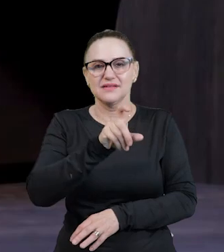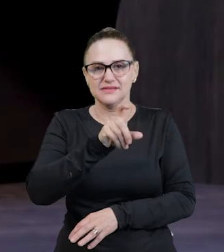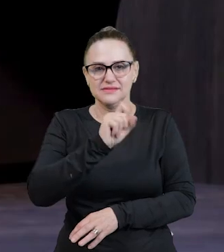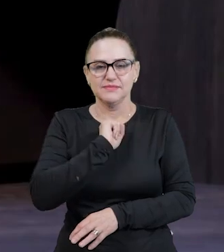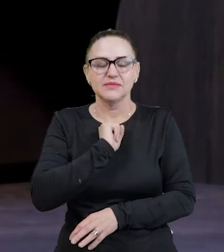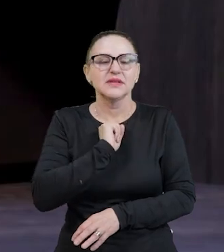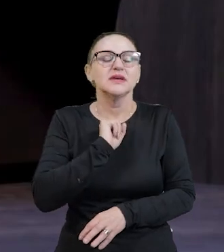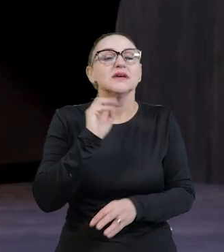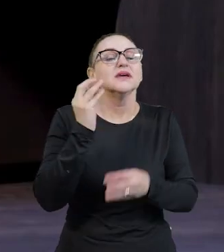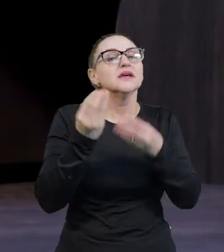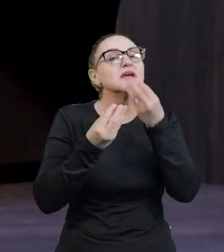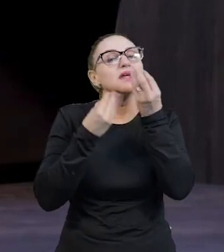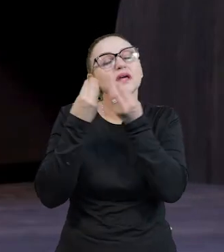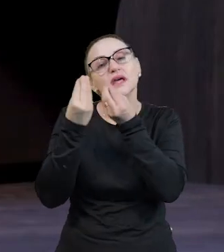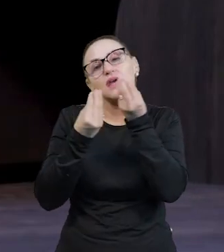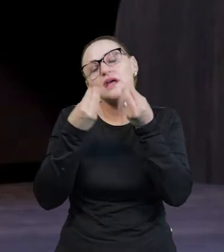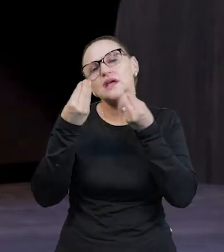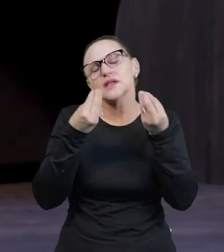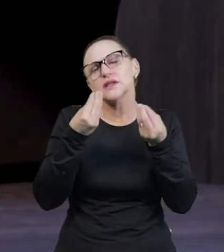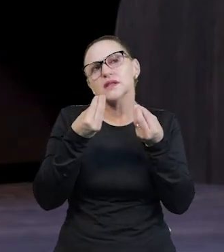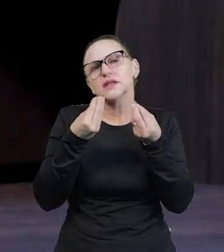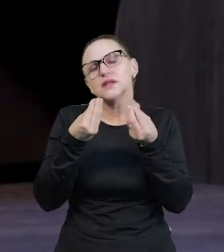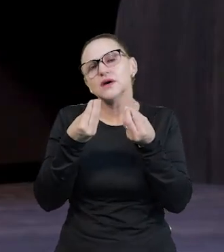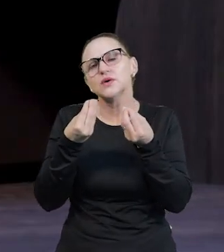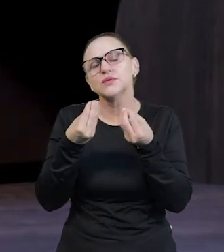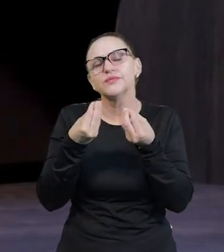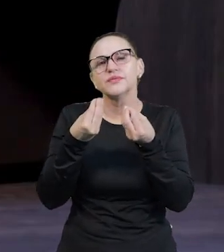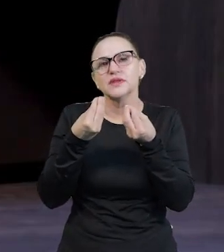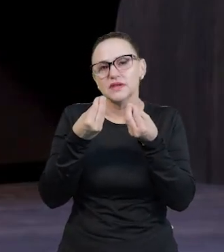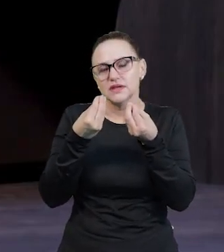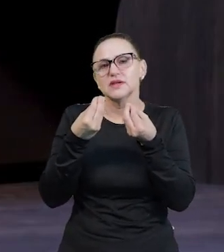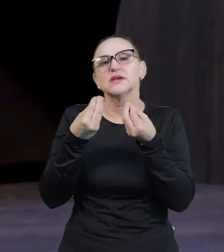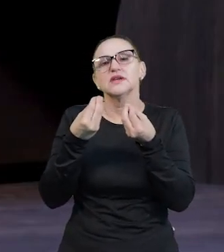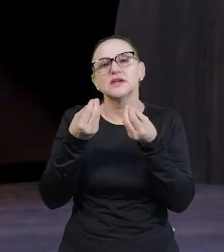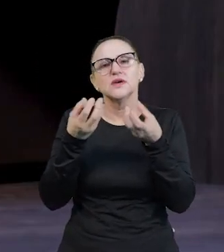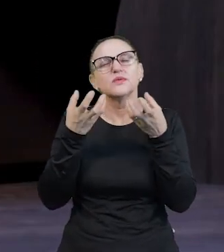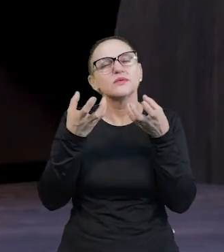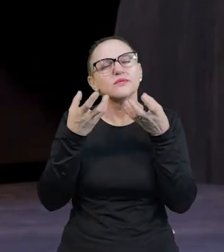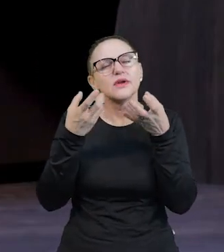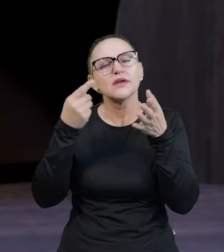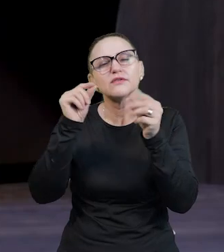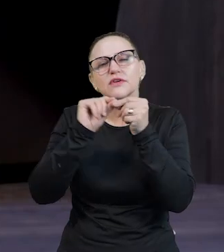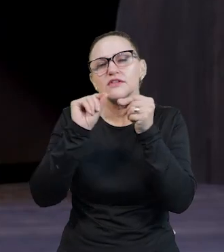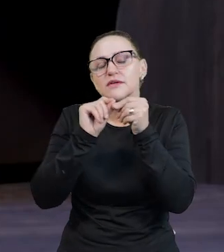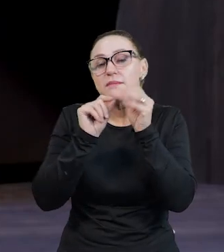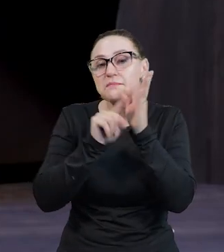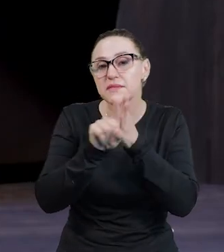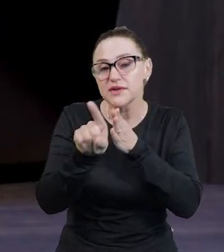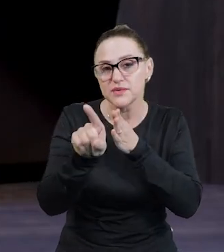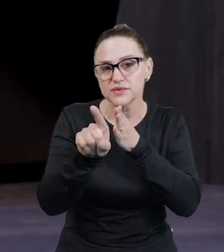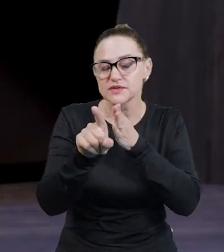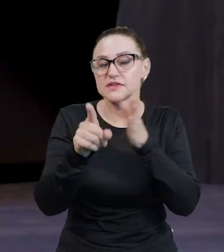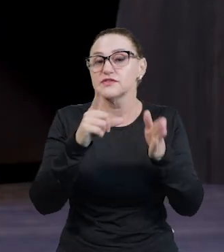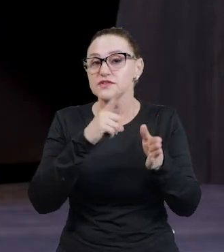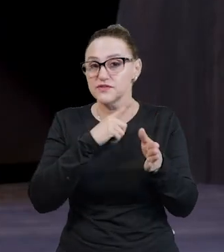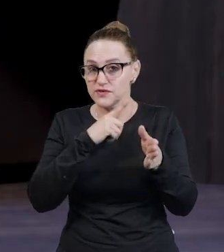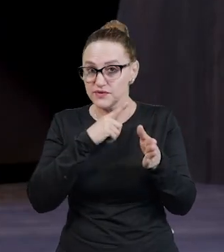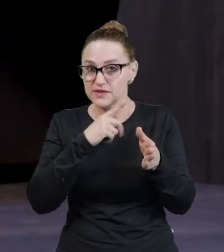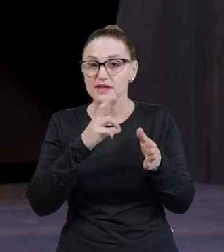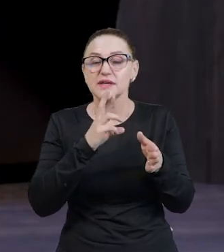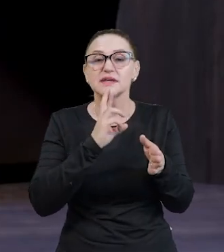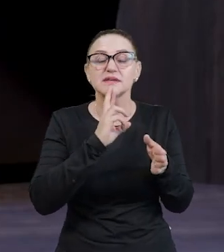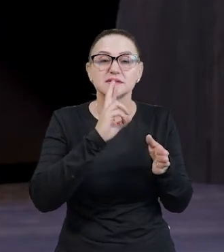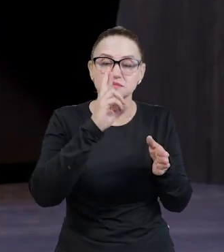trazidas. E aí, sobre isso, eu quero trazer para vocês perguntas que vocês vão encontrar as respostas